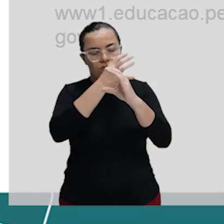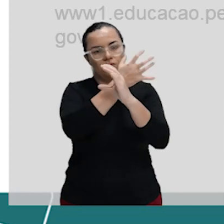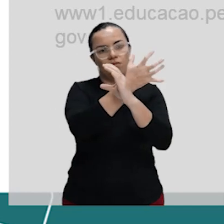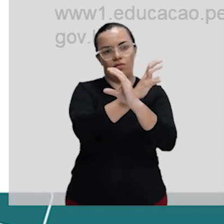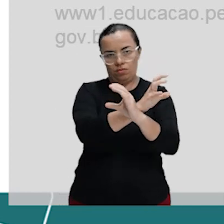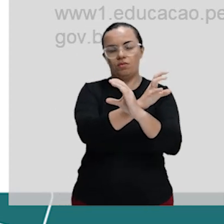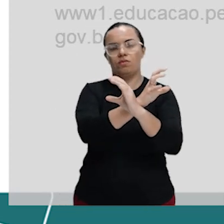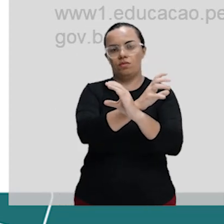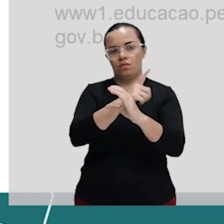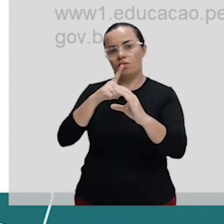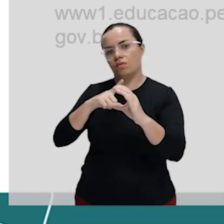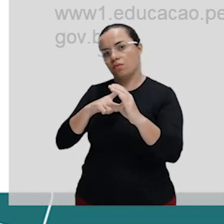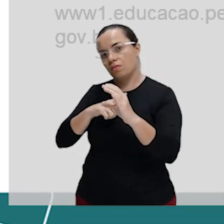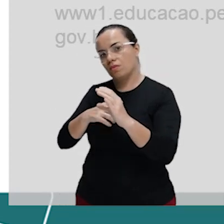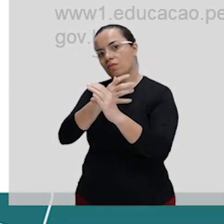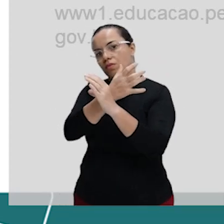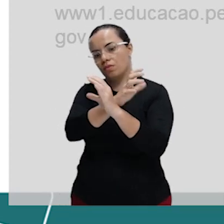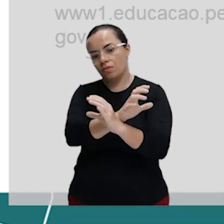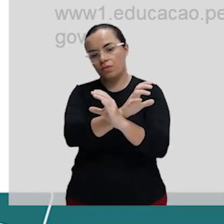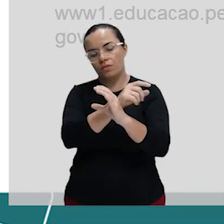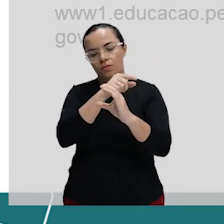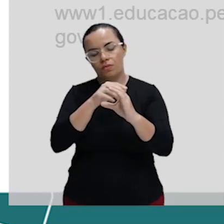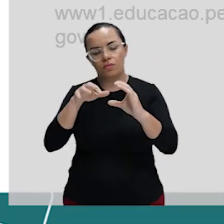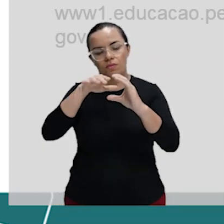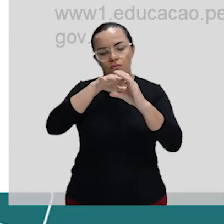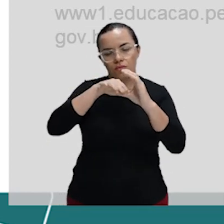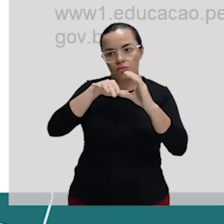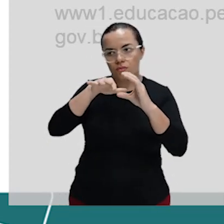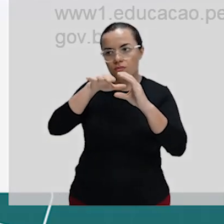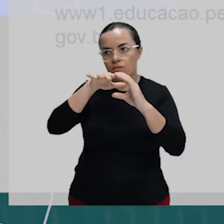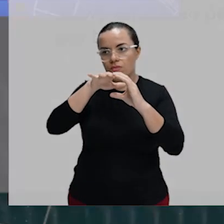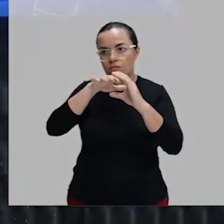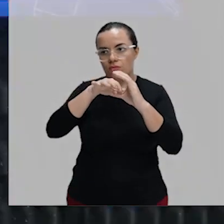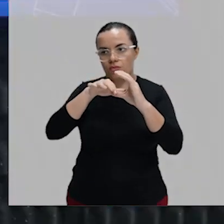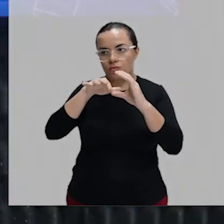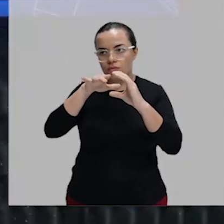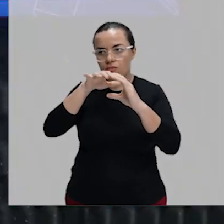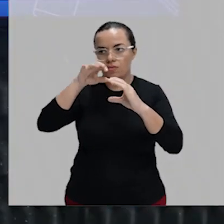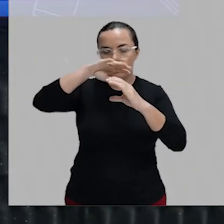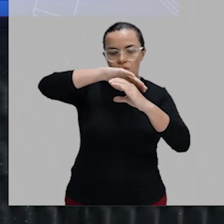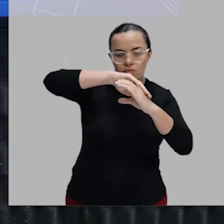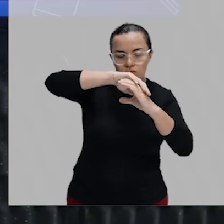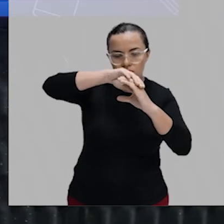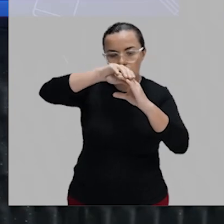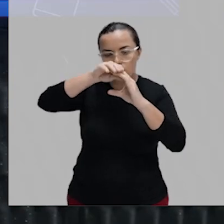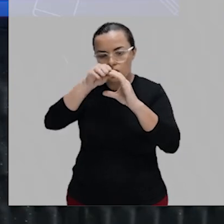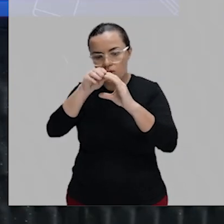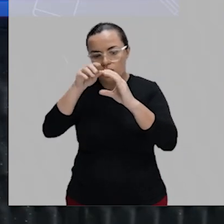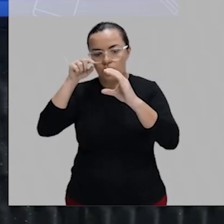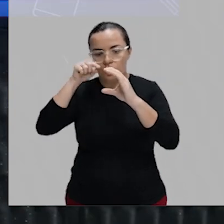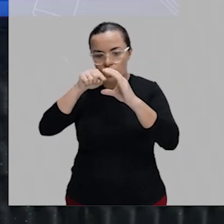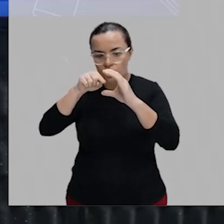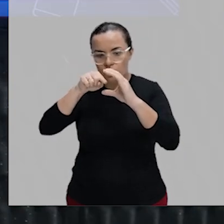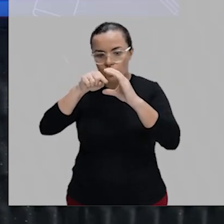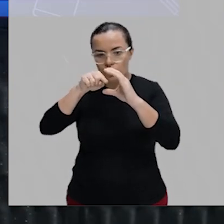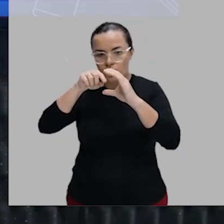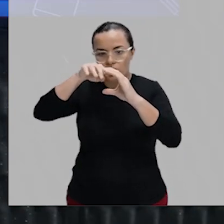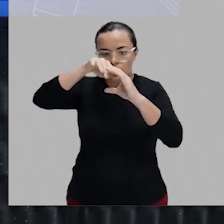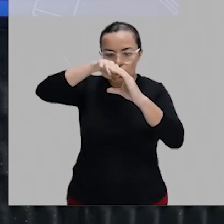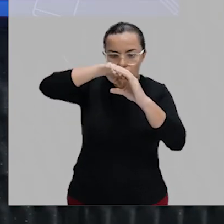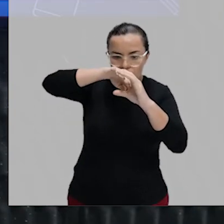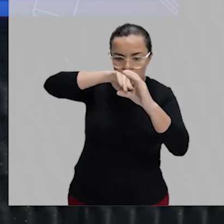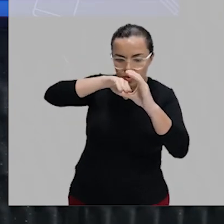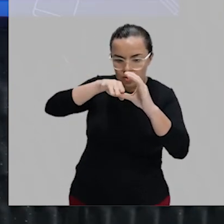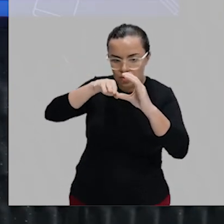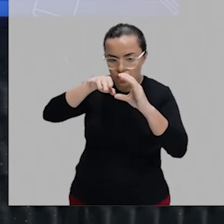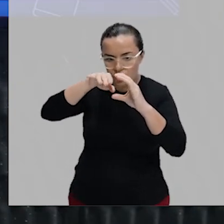citoesqueleto. Então, o citoplasma ele vai ser esse espaço que fica entre a membrana e o núcleo. A membrana,